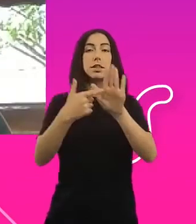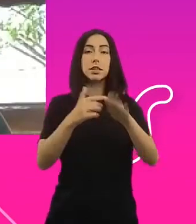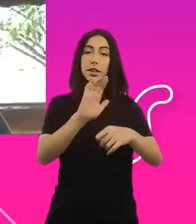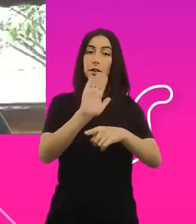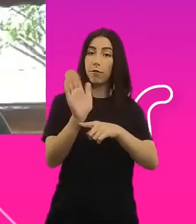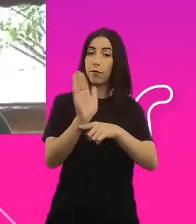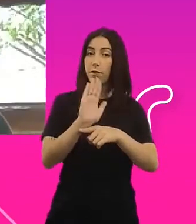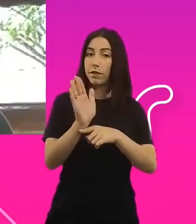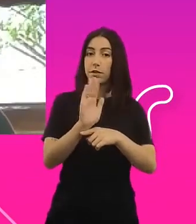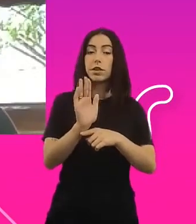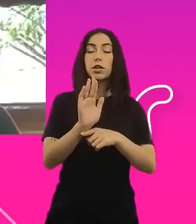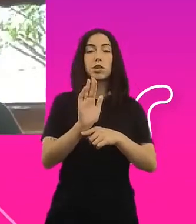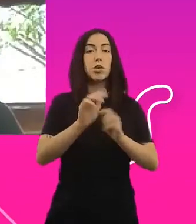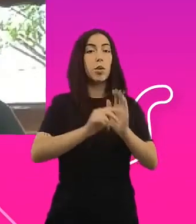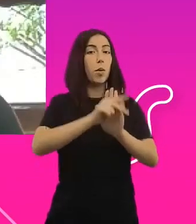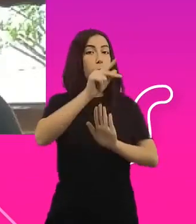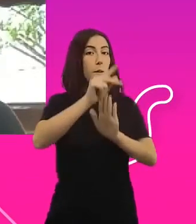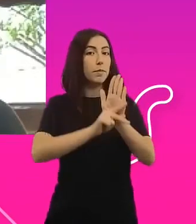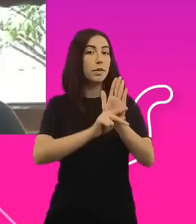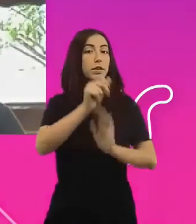Bairro.